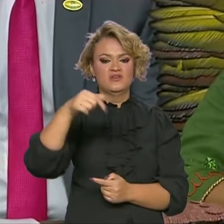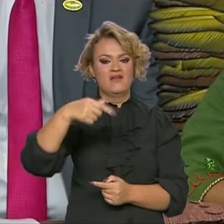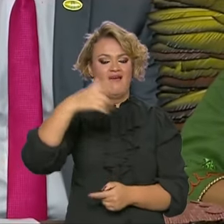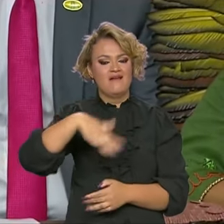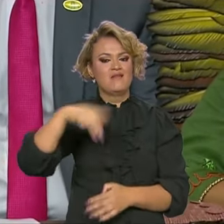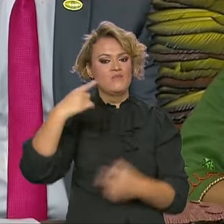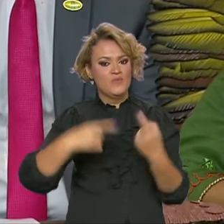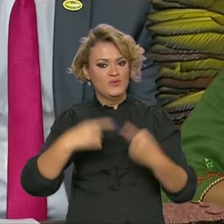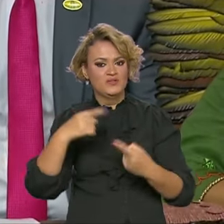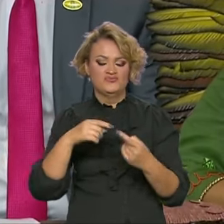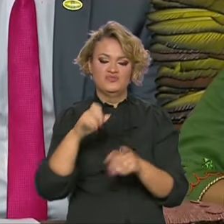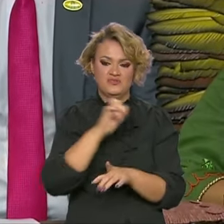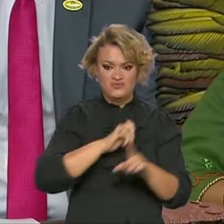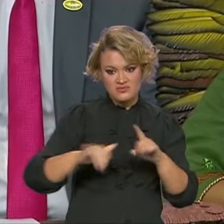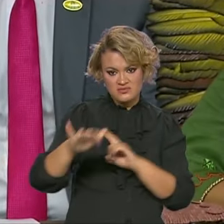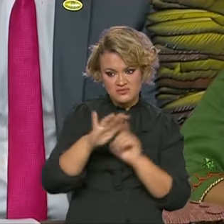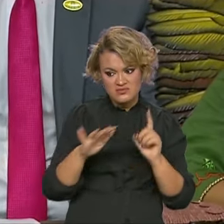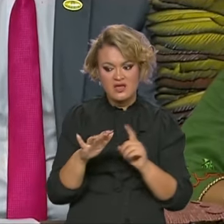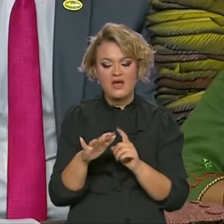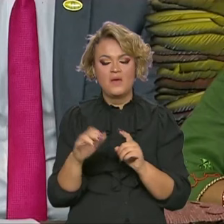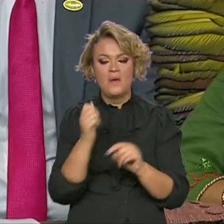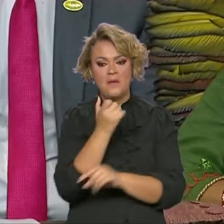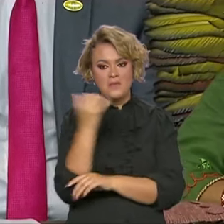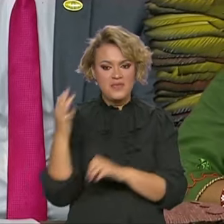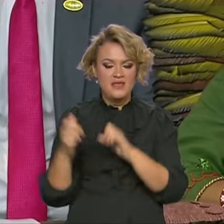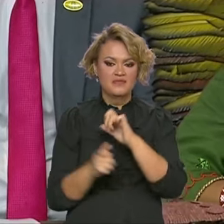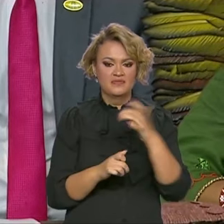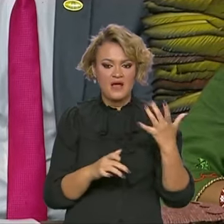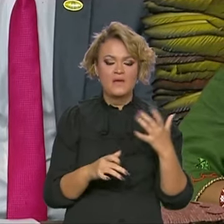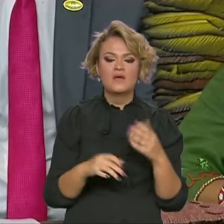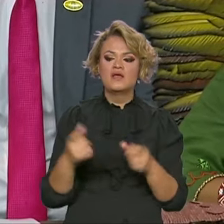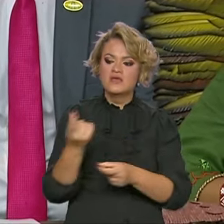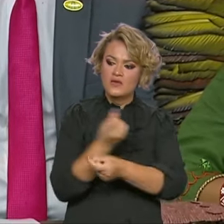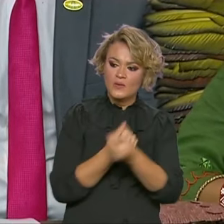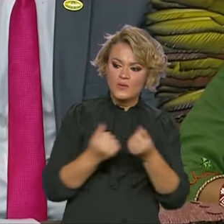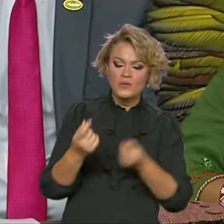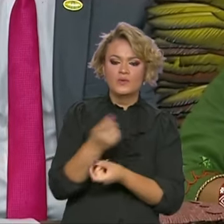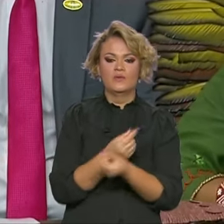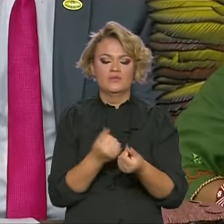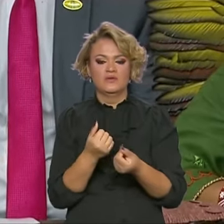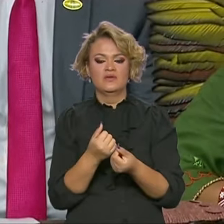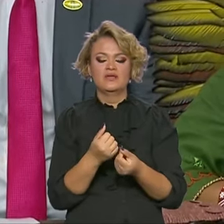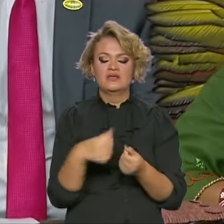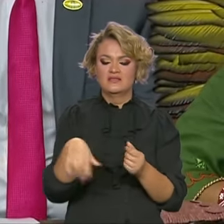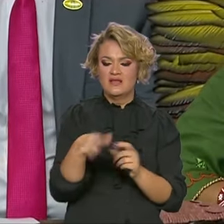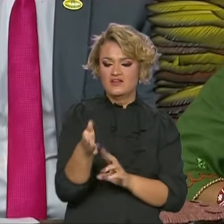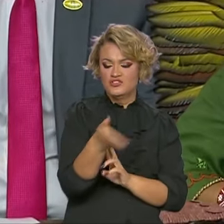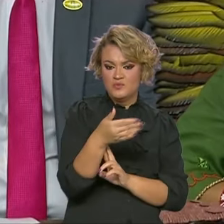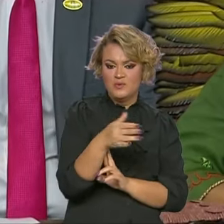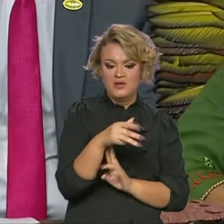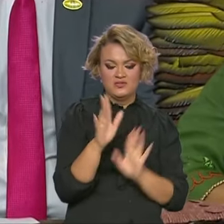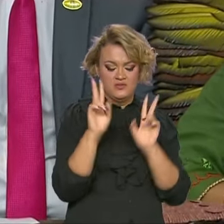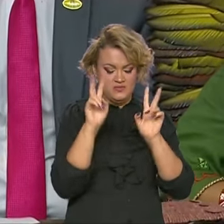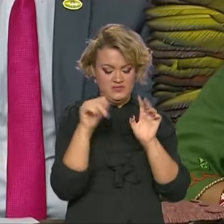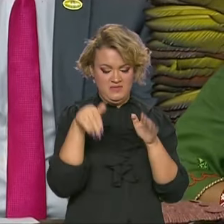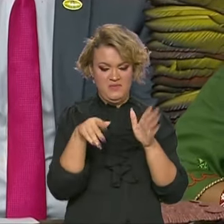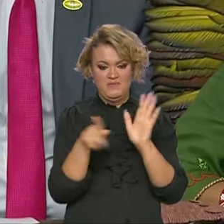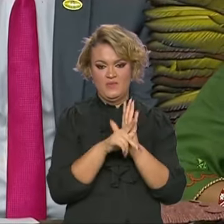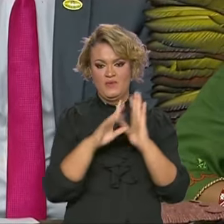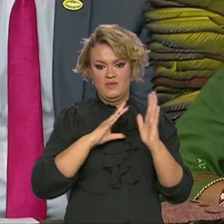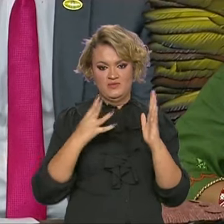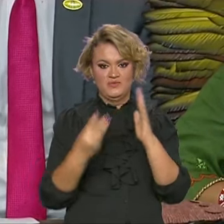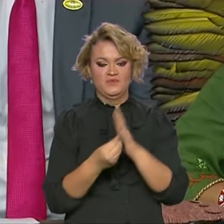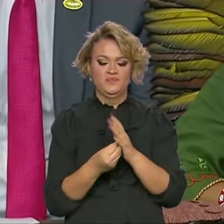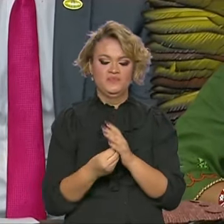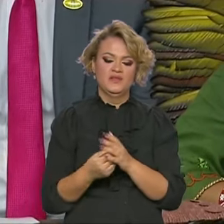política, social, ambiental, econômica e diplomática da Amazônia.